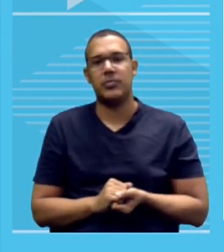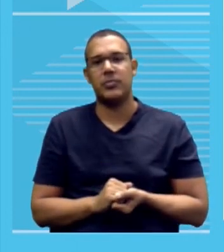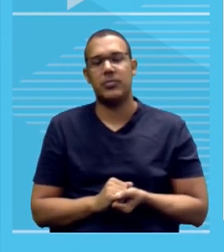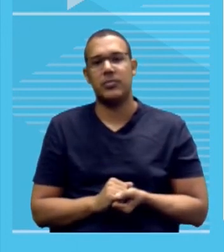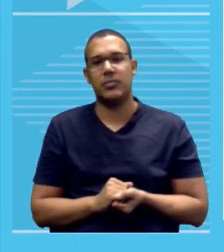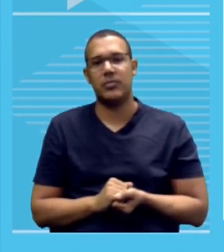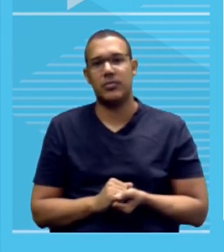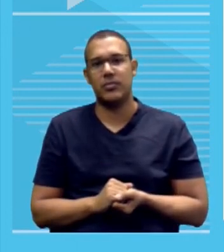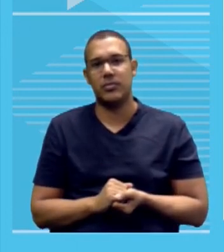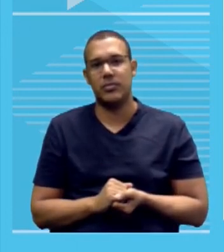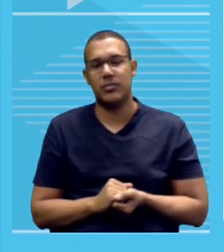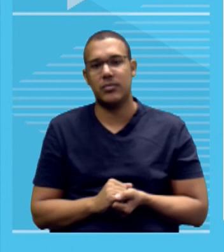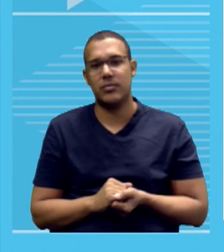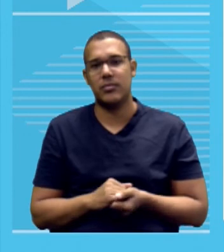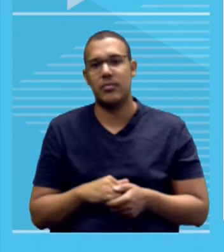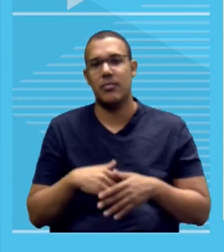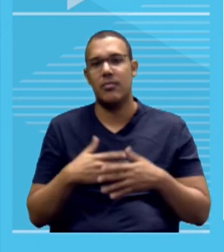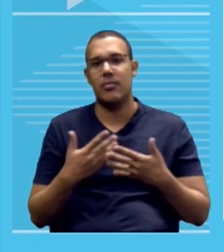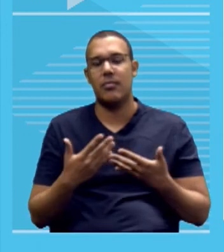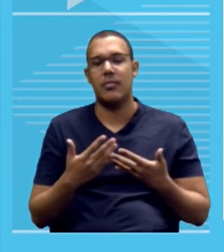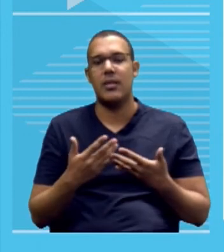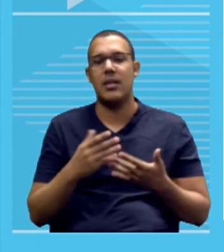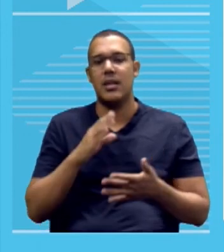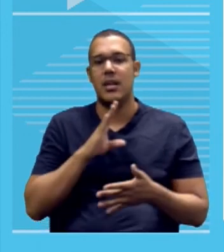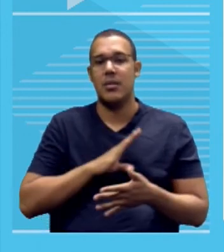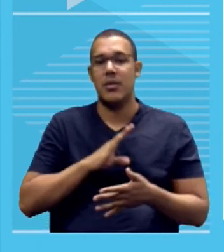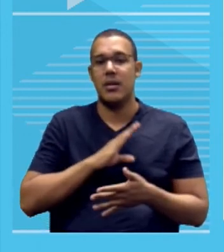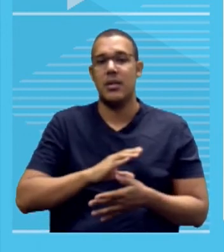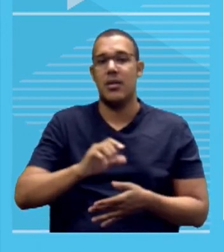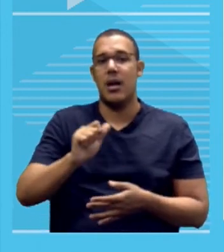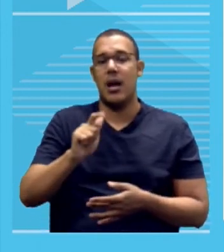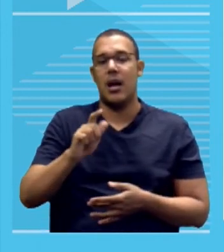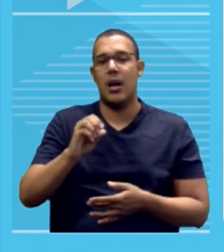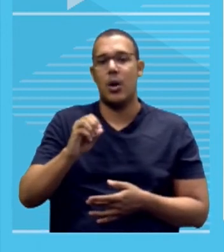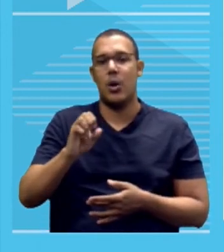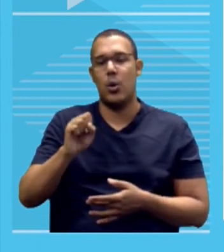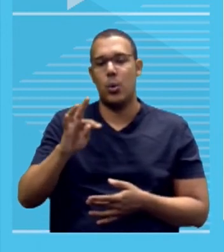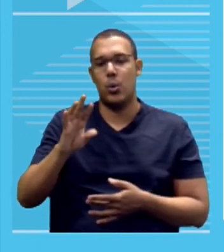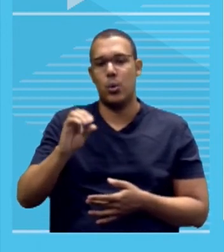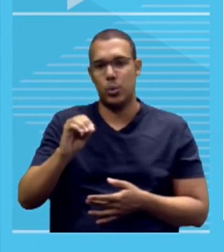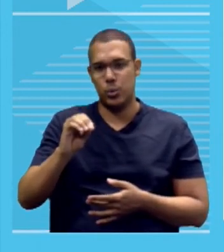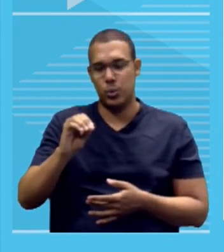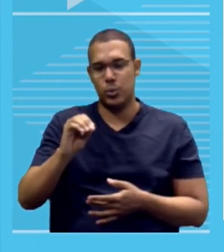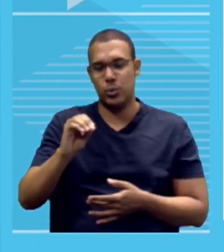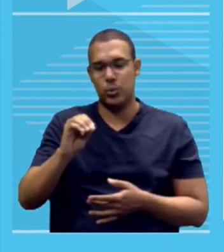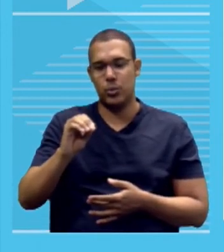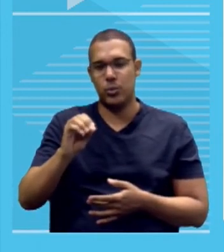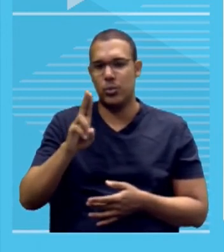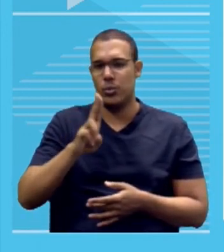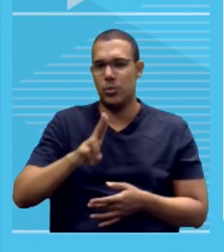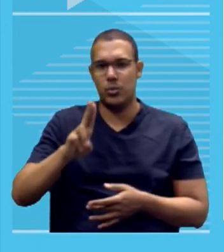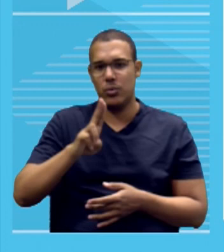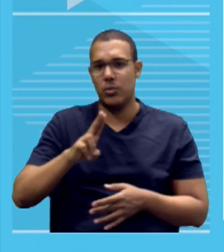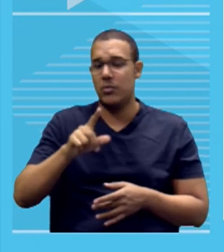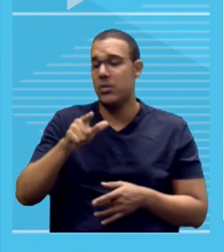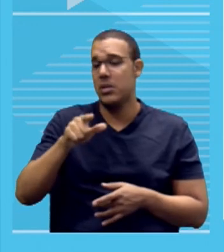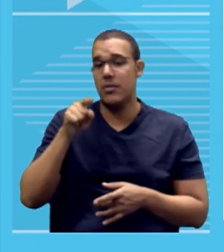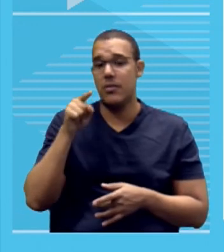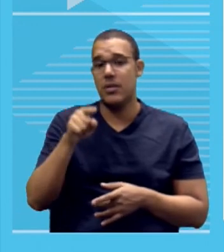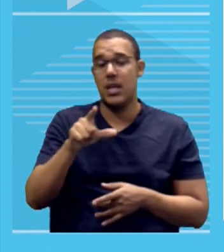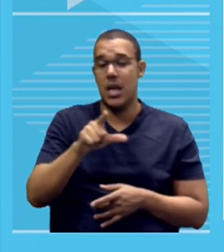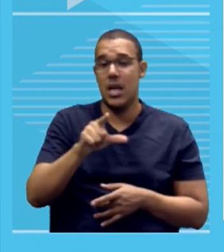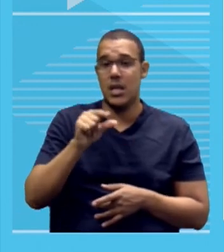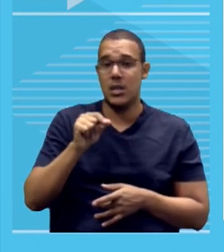então a gente chama de agosto em português né gente com a crase tá bom a gosto ou seja você que escolhe